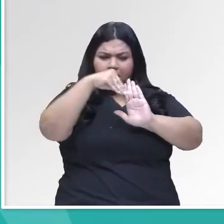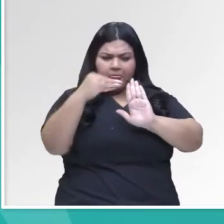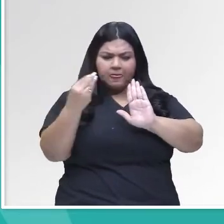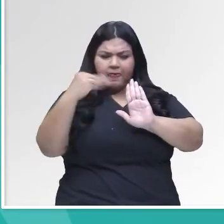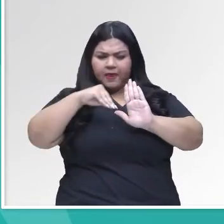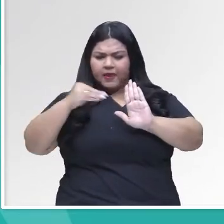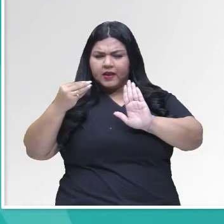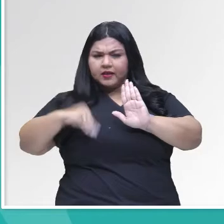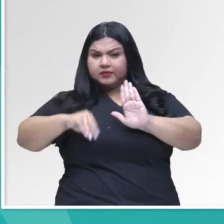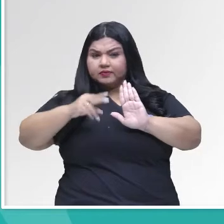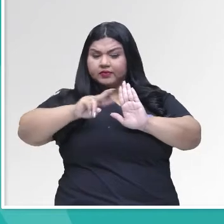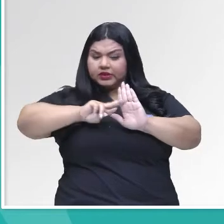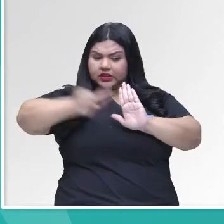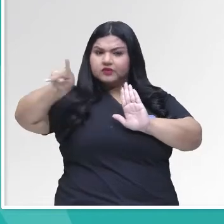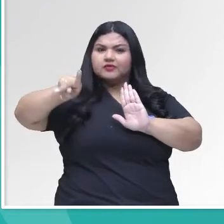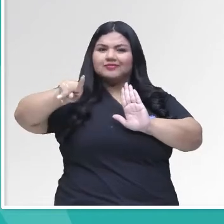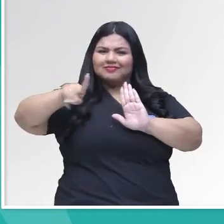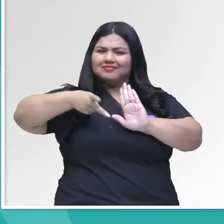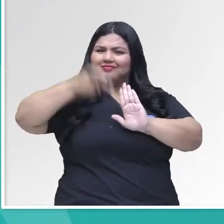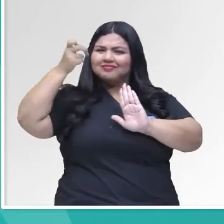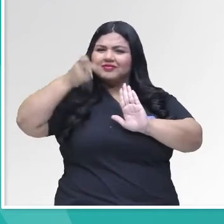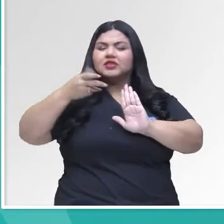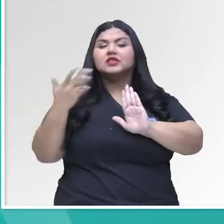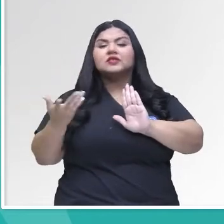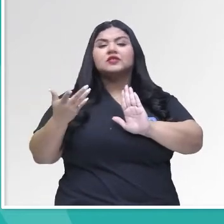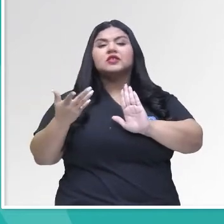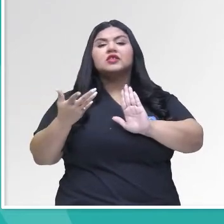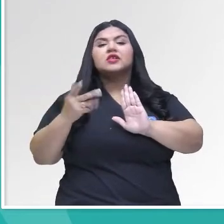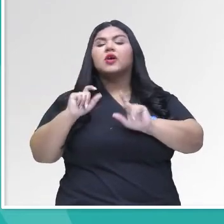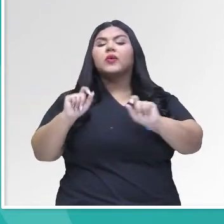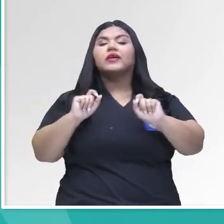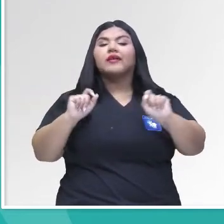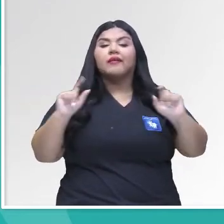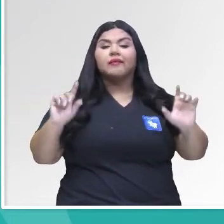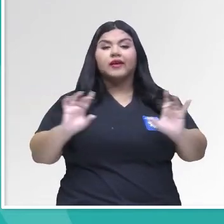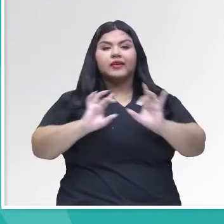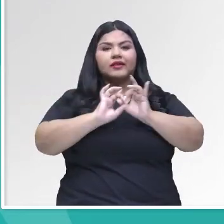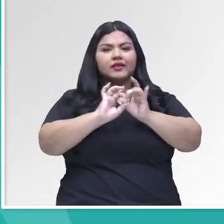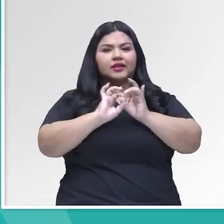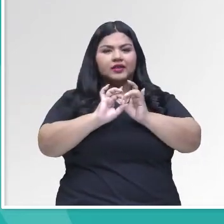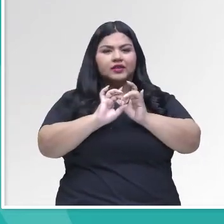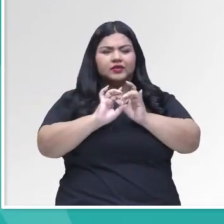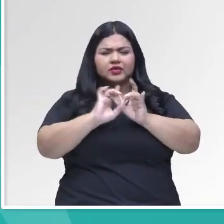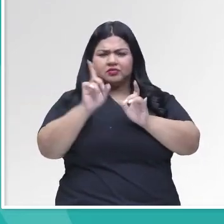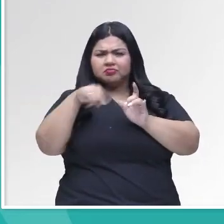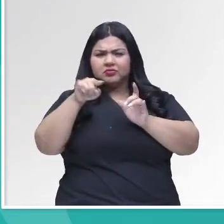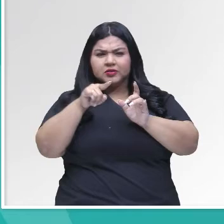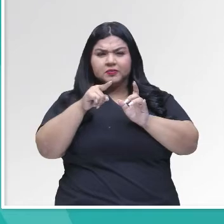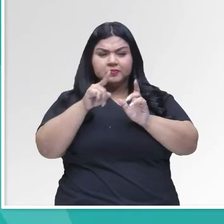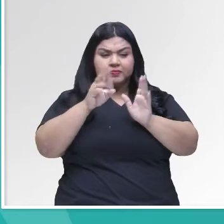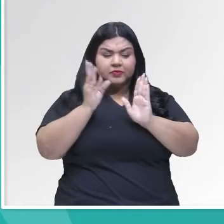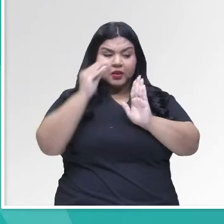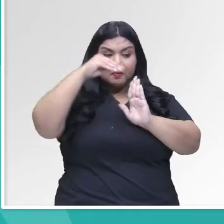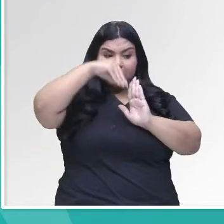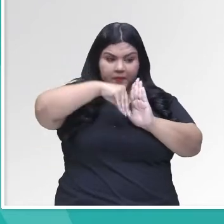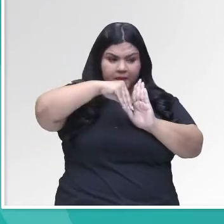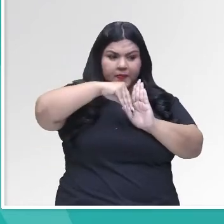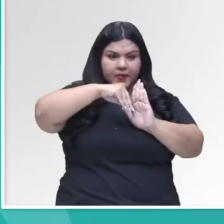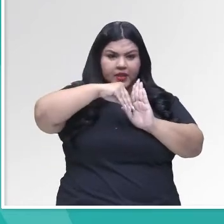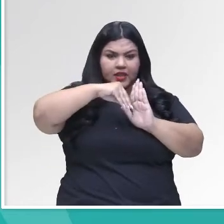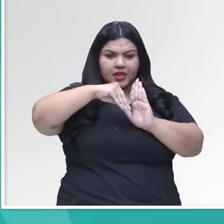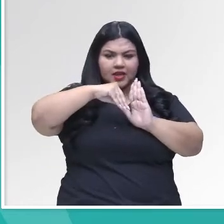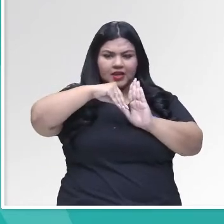a diferença? São conjunções, elas servem para ligar. Você foi percebendo que quando você encaixava uma